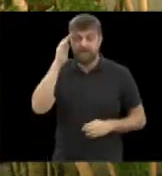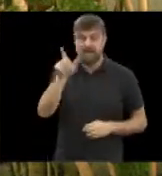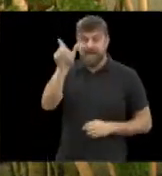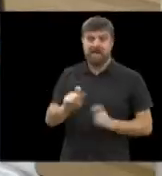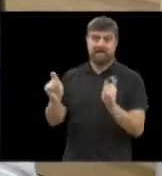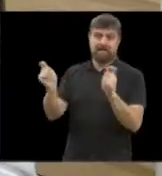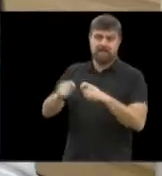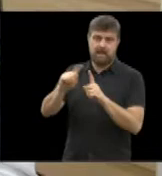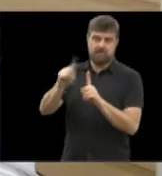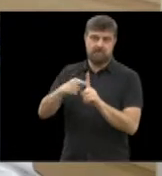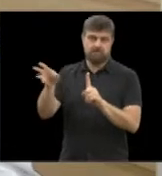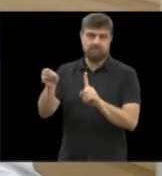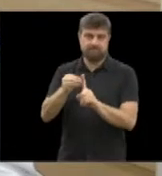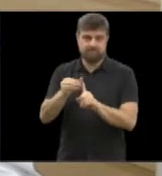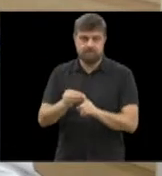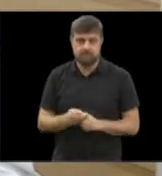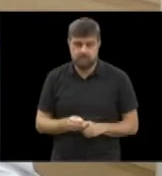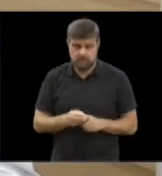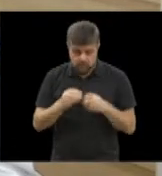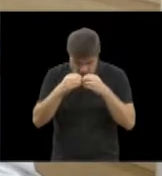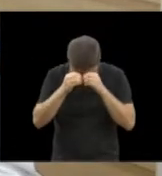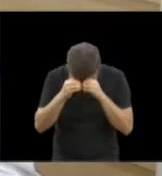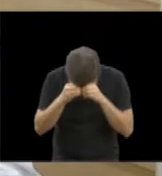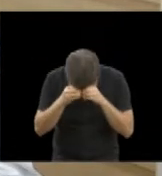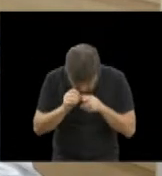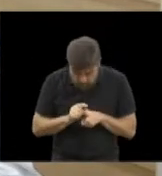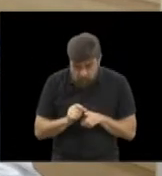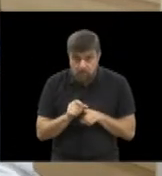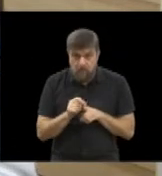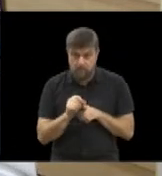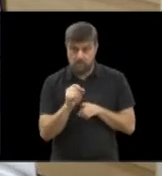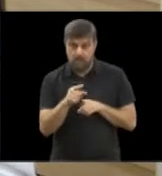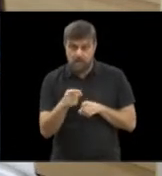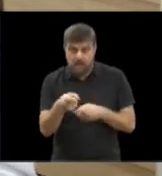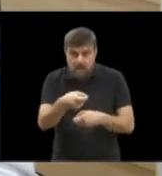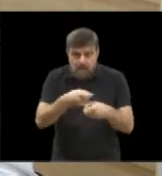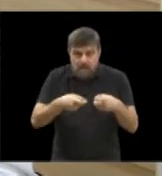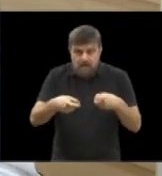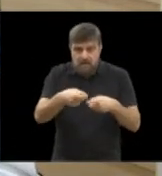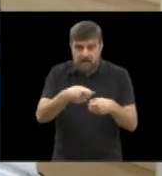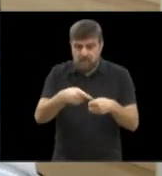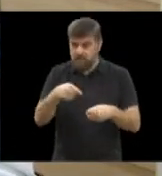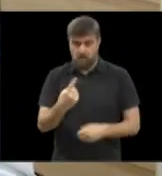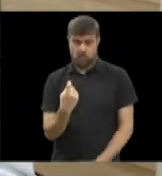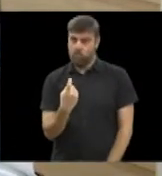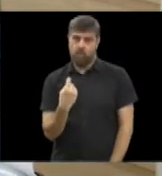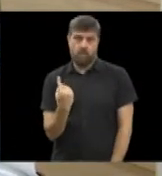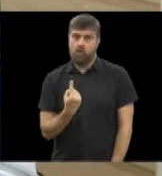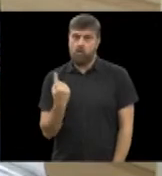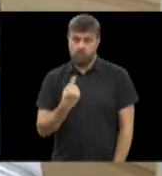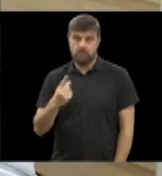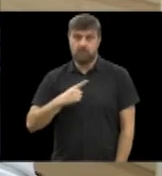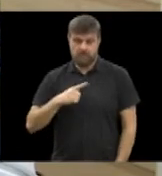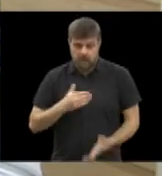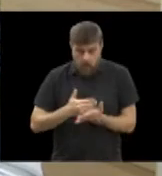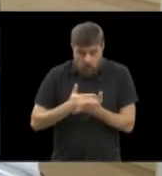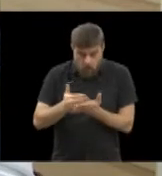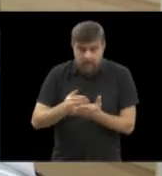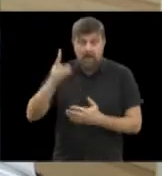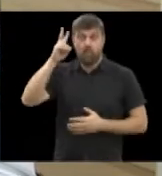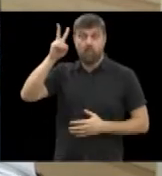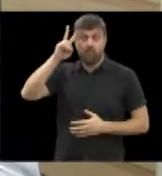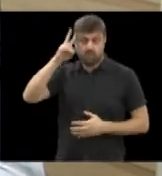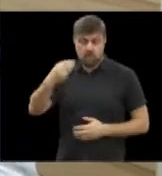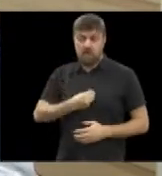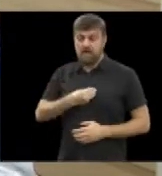é fértil. O espermograma é um exame mais importante para a gente avaliar a fertilidade, mas não é um único, né? A gente primeiro começa com a história clínica